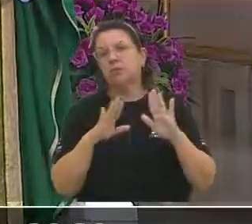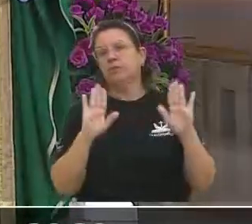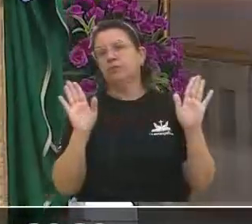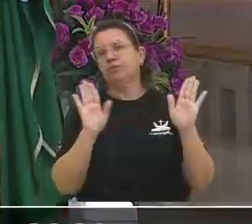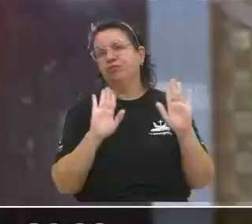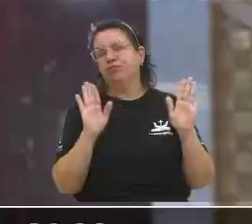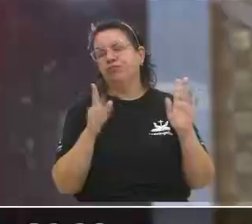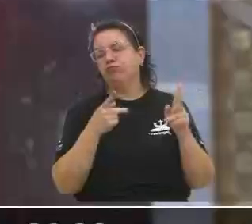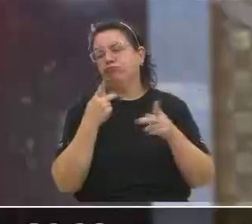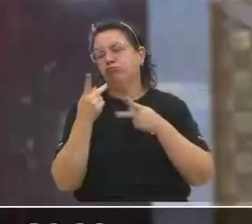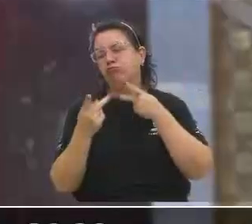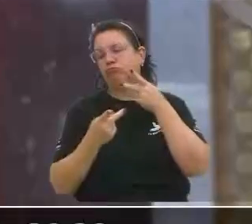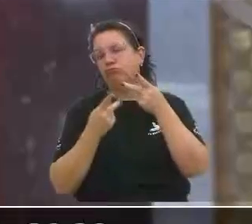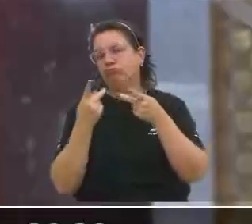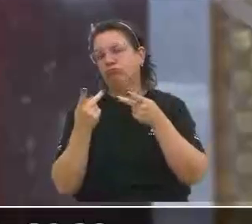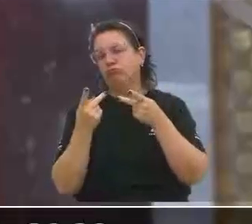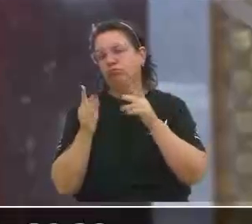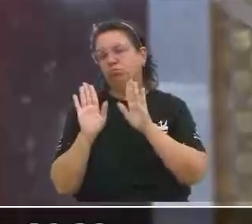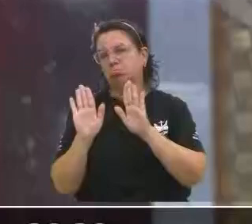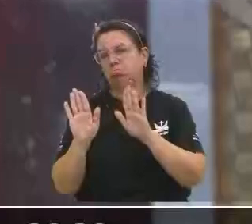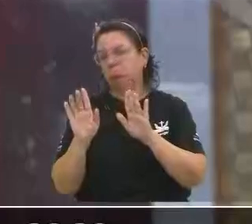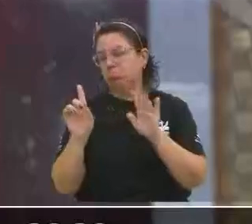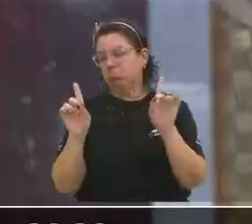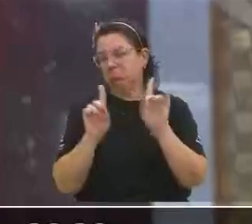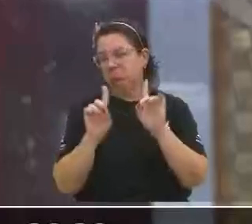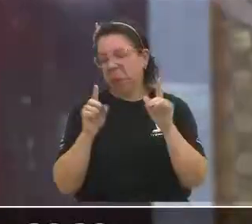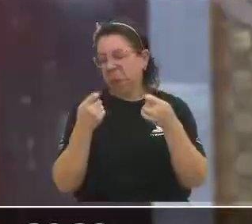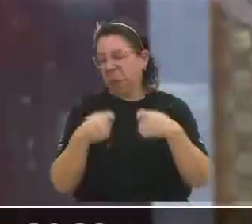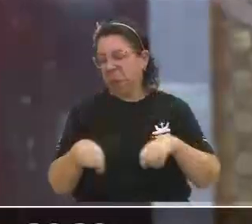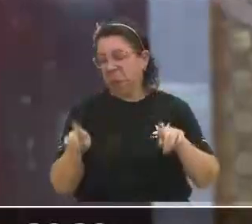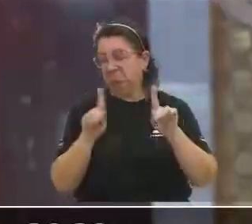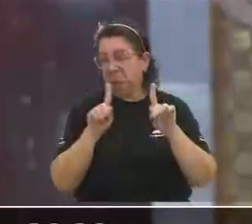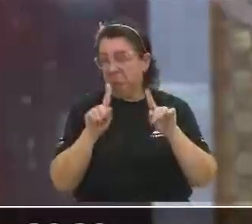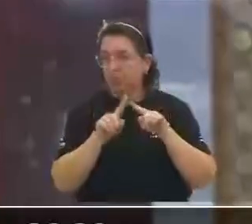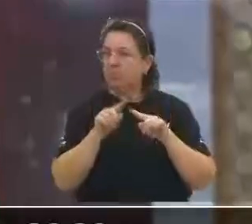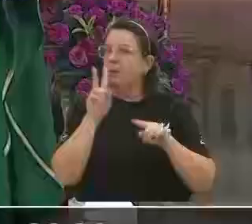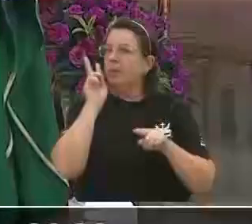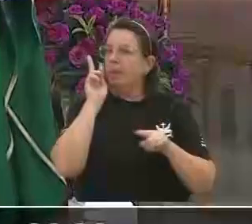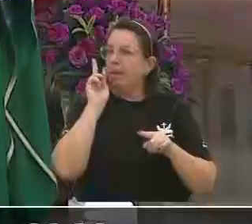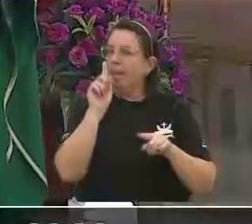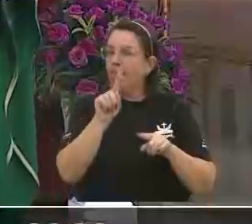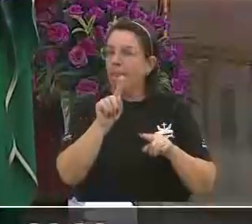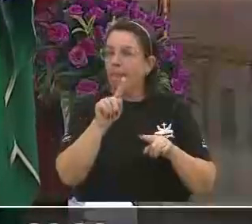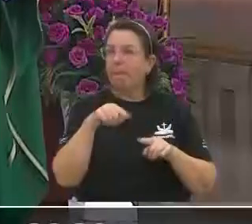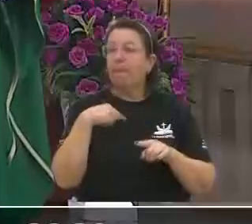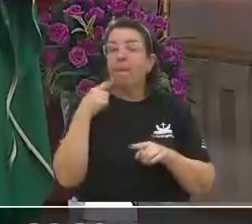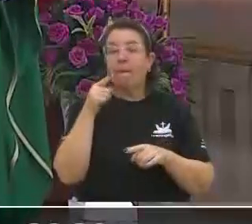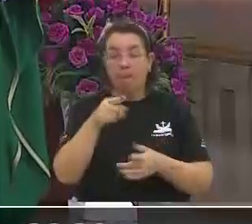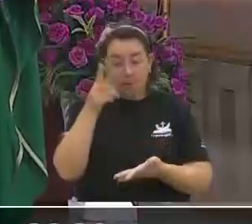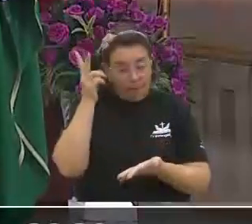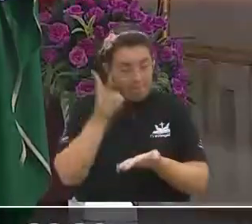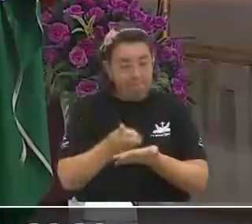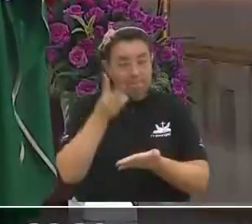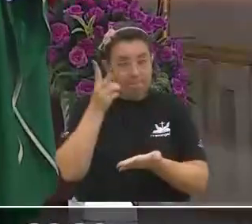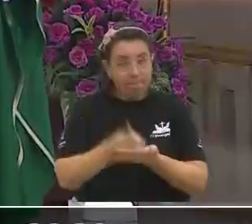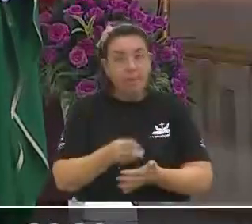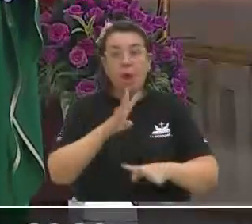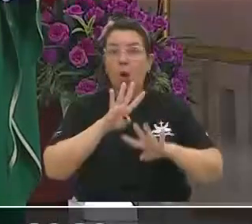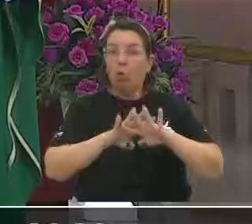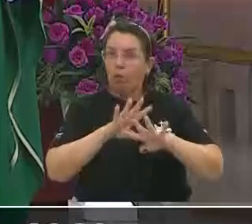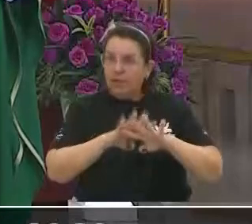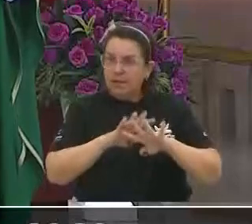preciso nem dizer Mas lembro o fato de termos aqui sempre confissões